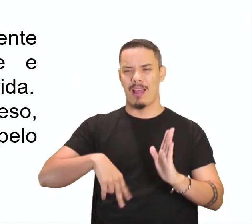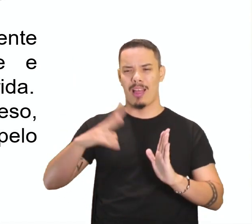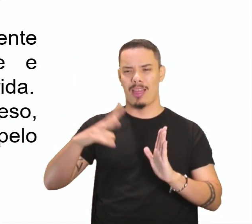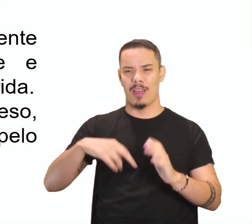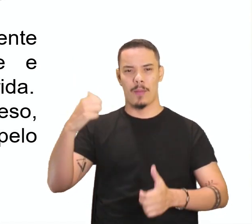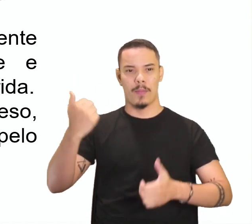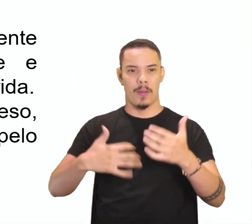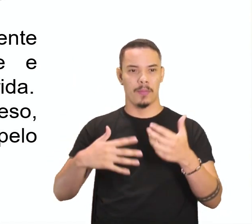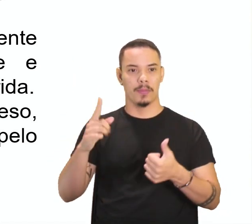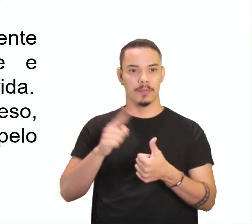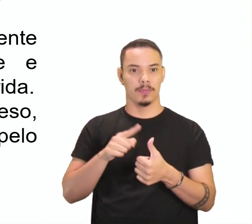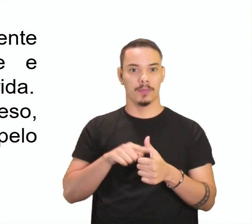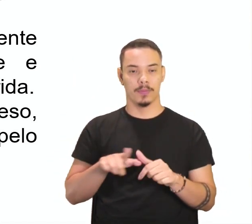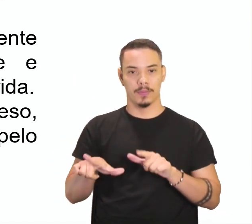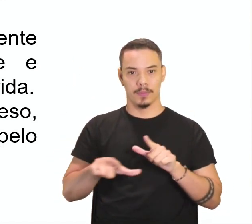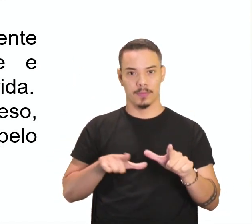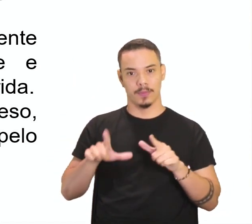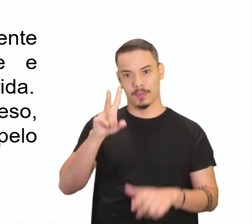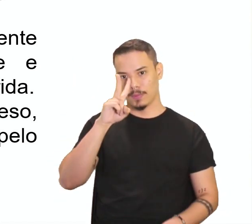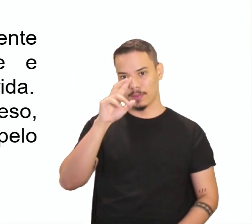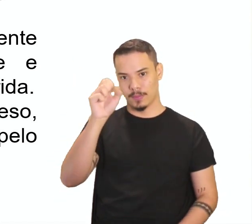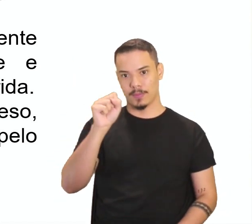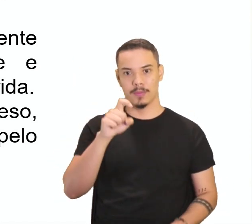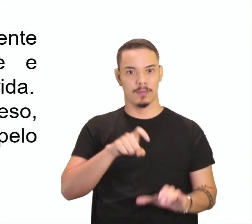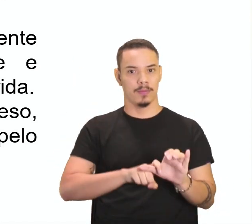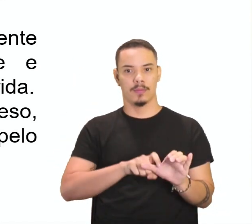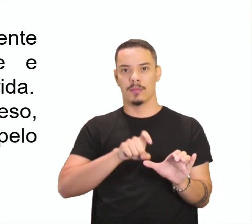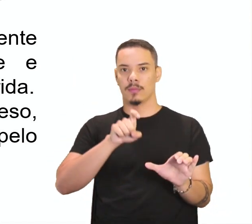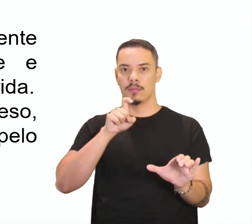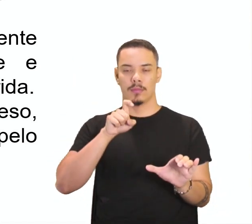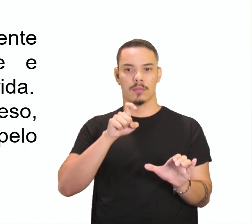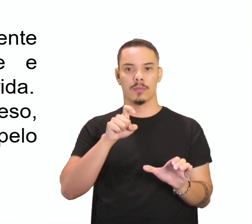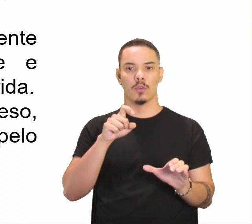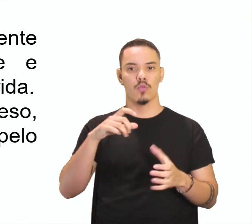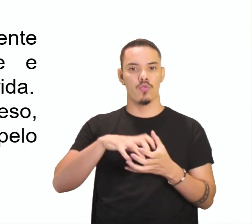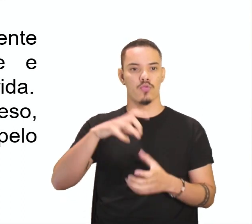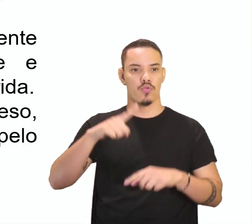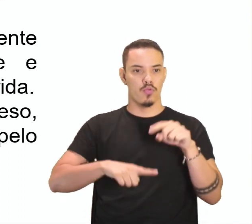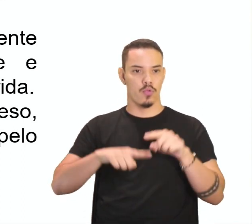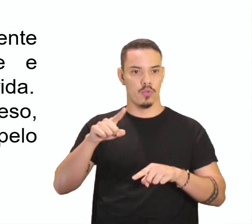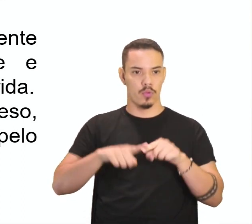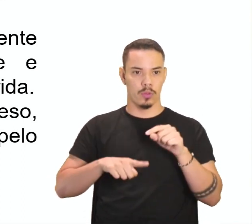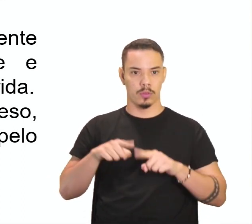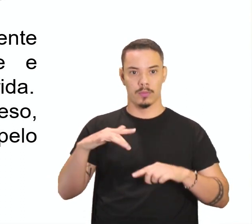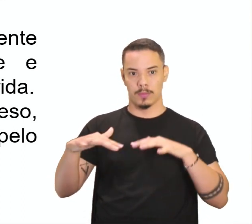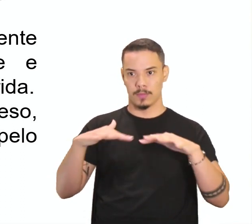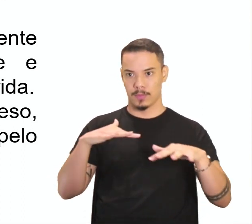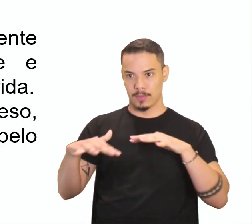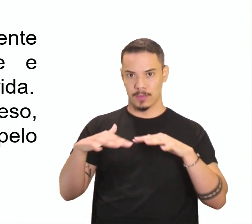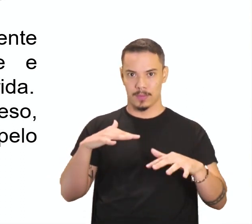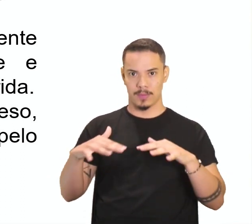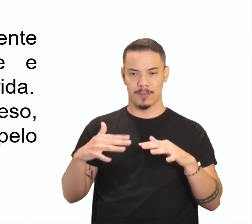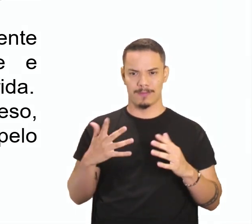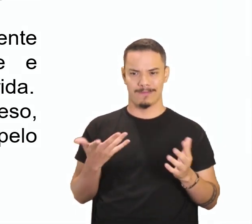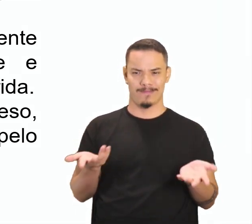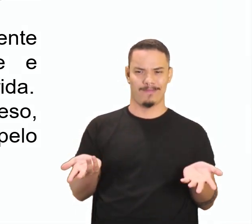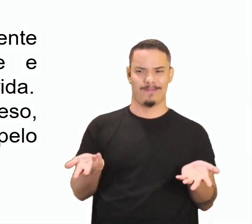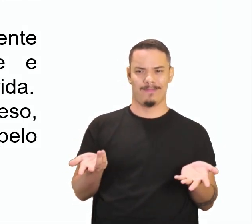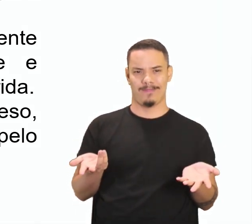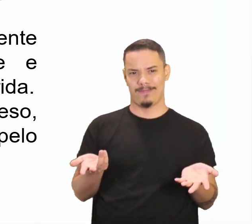A letra A diz que o trabalho de uma força independe de o corpo entrar em movimento,